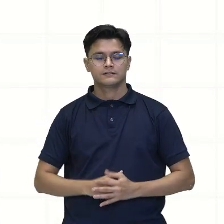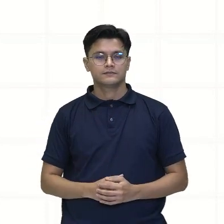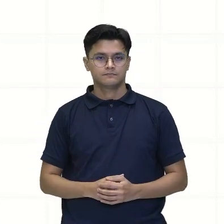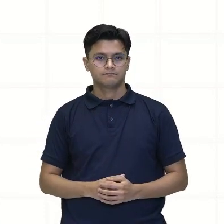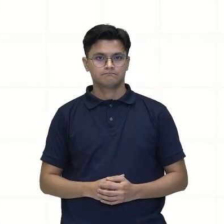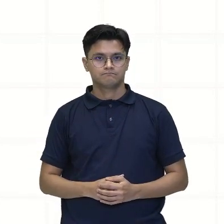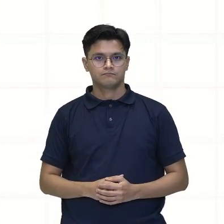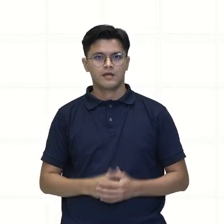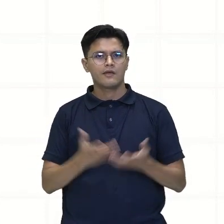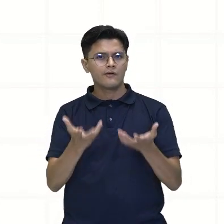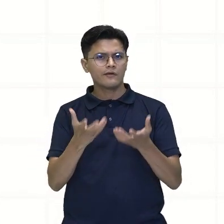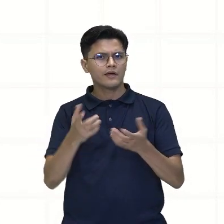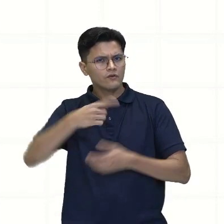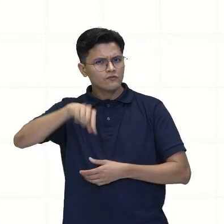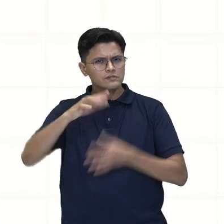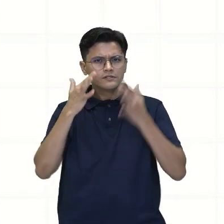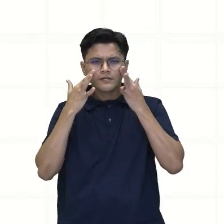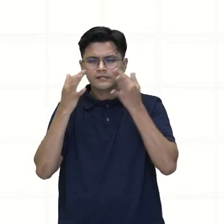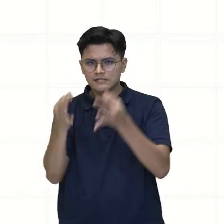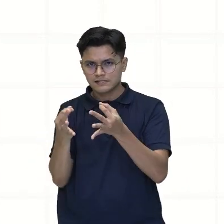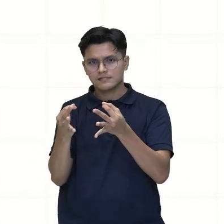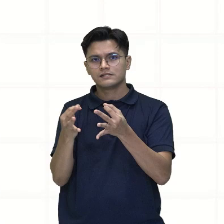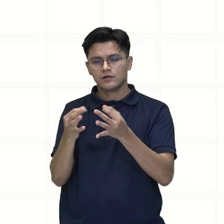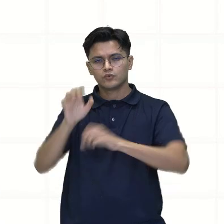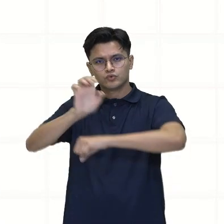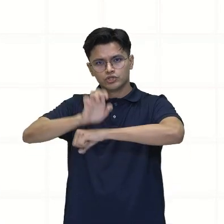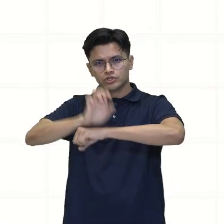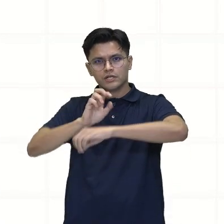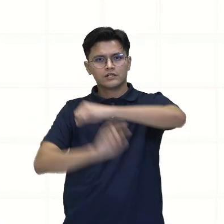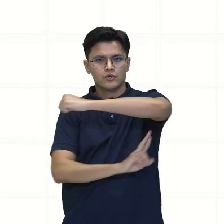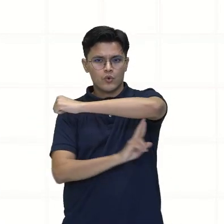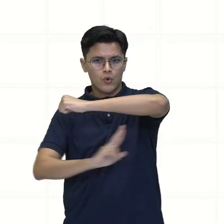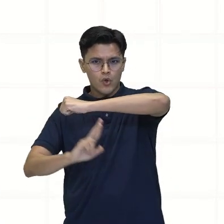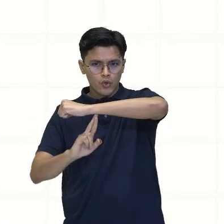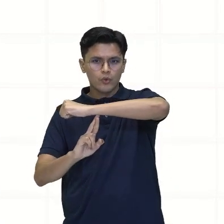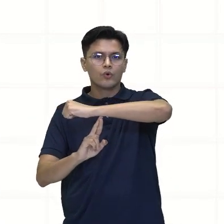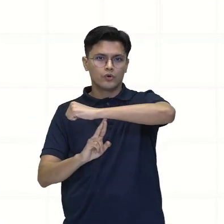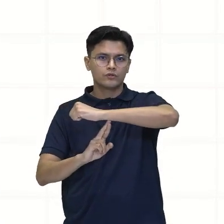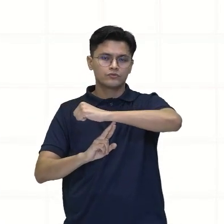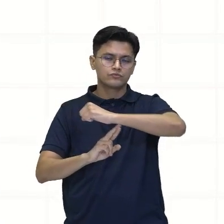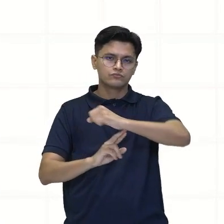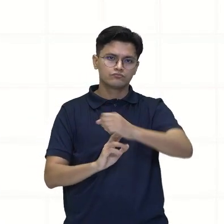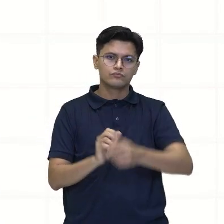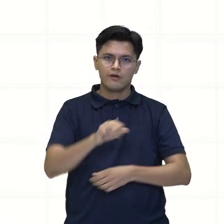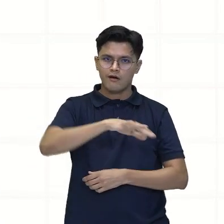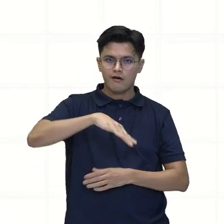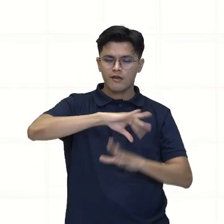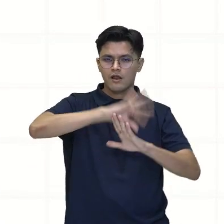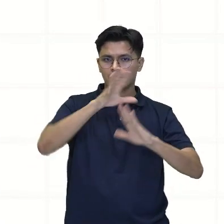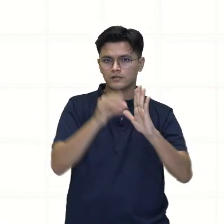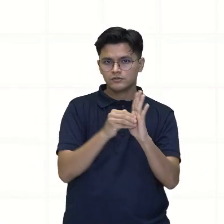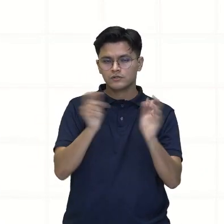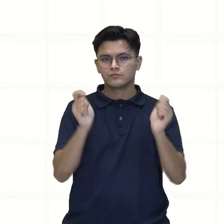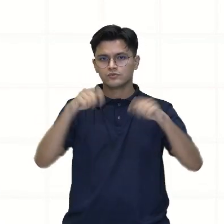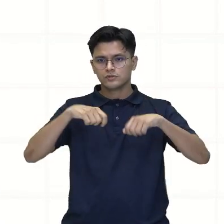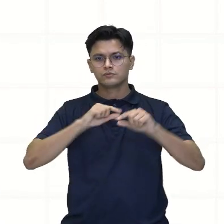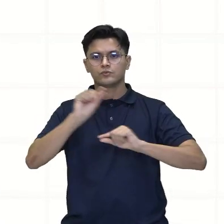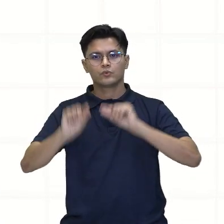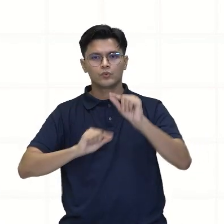estado de Rondônia, né, aqui na Amazônia, onde vocês podem observar aí a concentração, né,